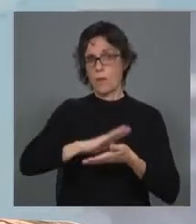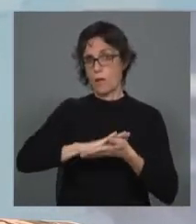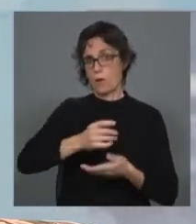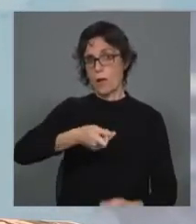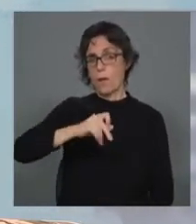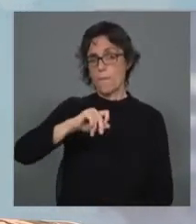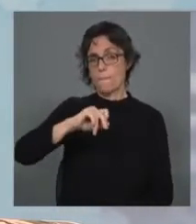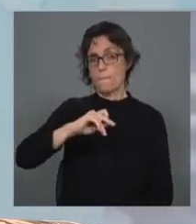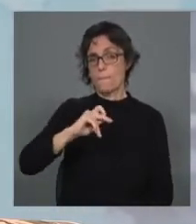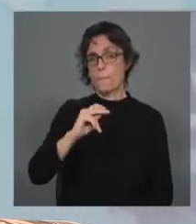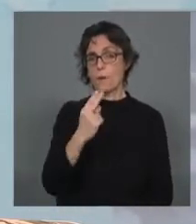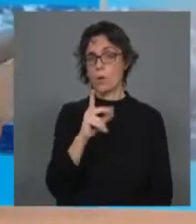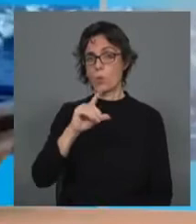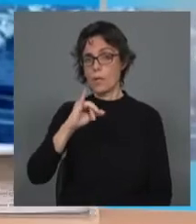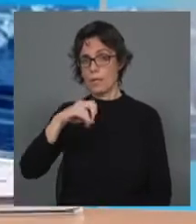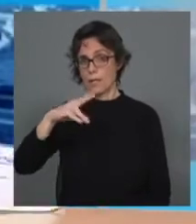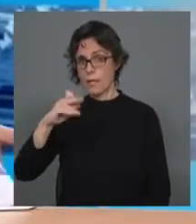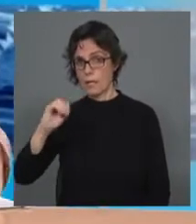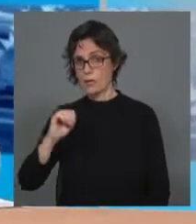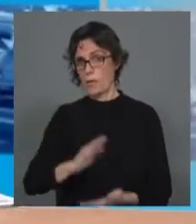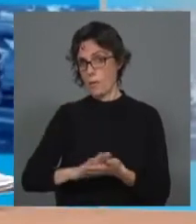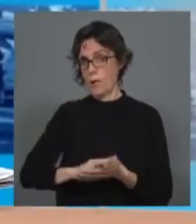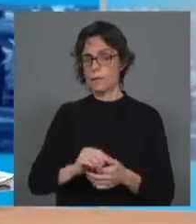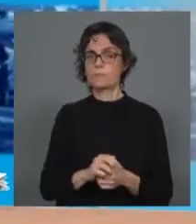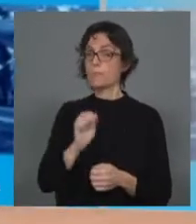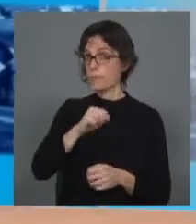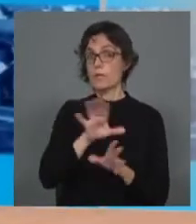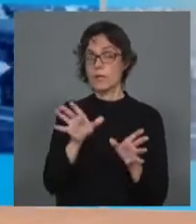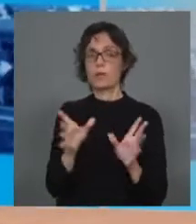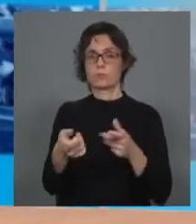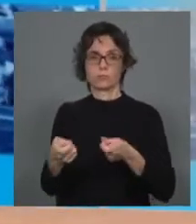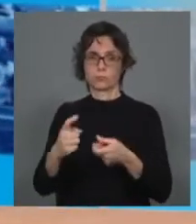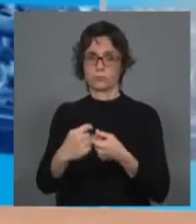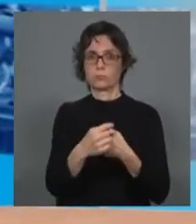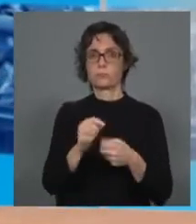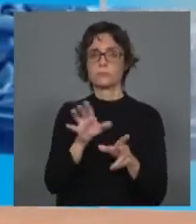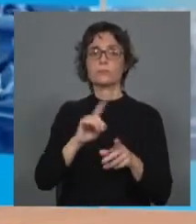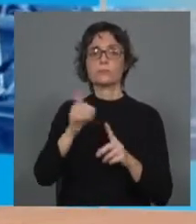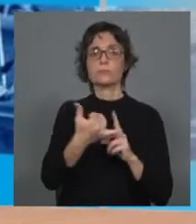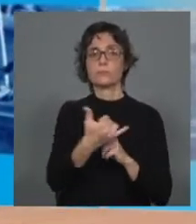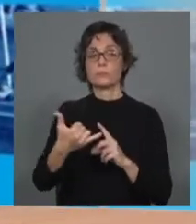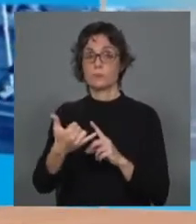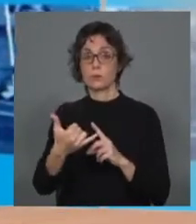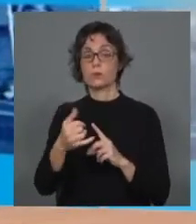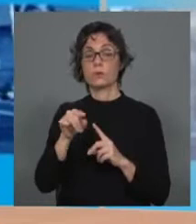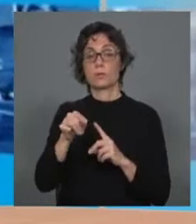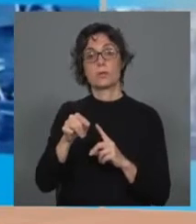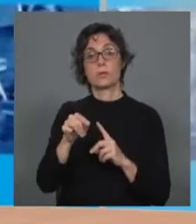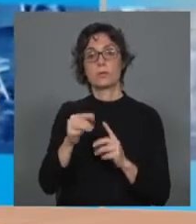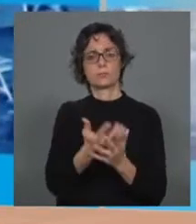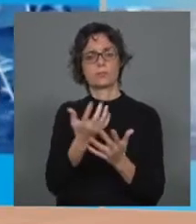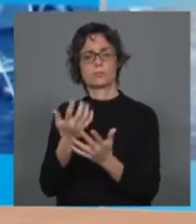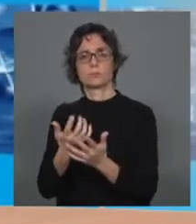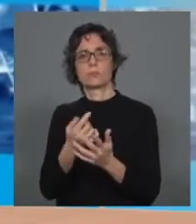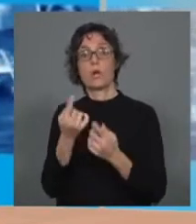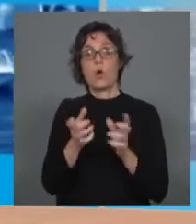Editora. Sim, aqui no final do nosso calendário, até porque houve toda uma nova diagramação agora em 2022, ficou mais destacado todas